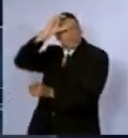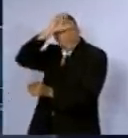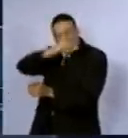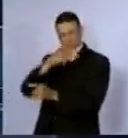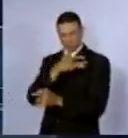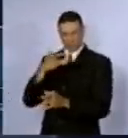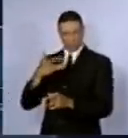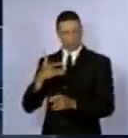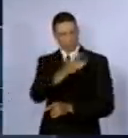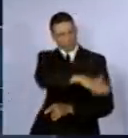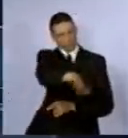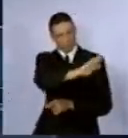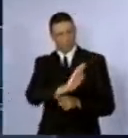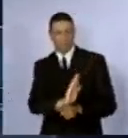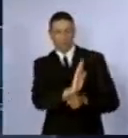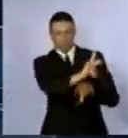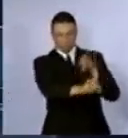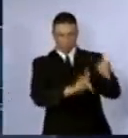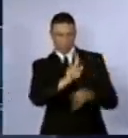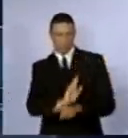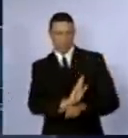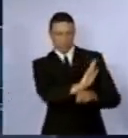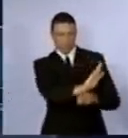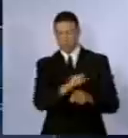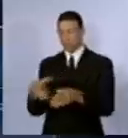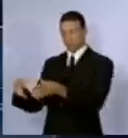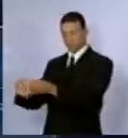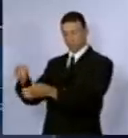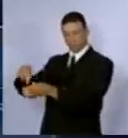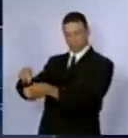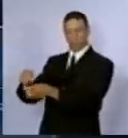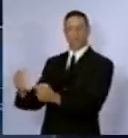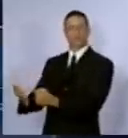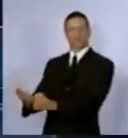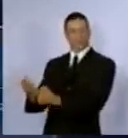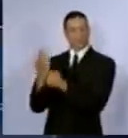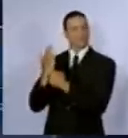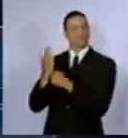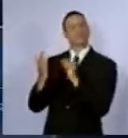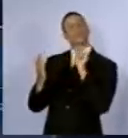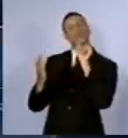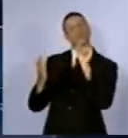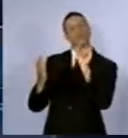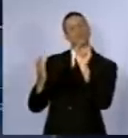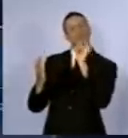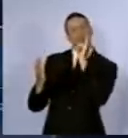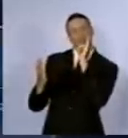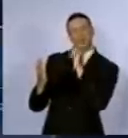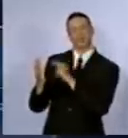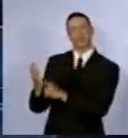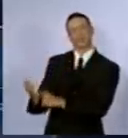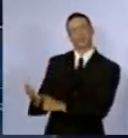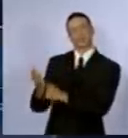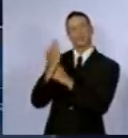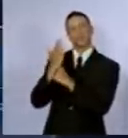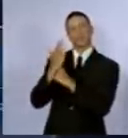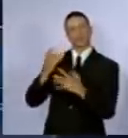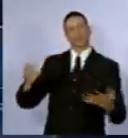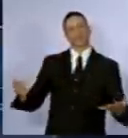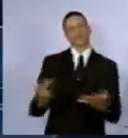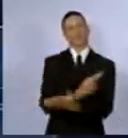questão da saúde pública. E essas pessoas contribuíram para o que nós chamamos de cabos de eletricidade. O que aconteceu